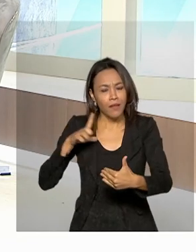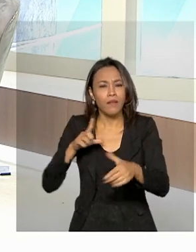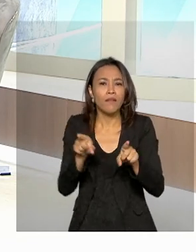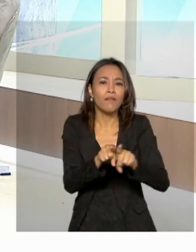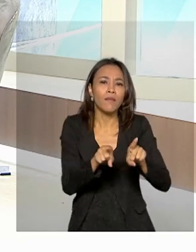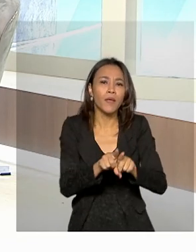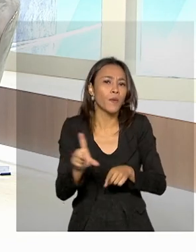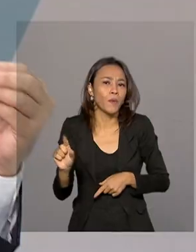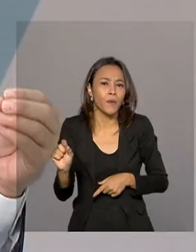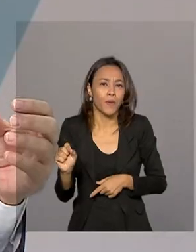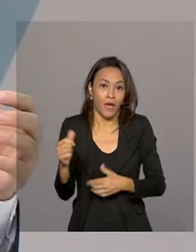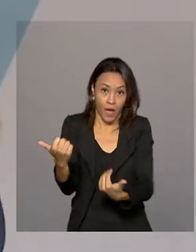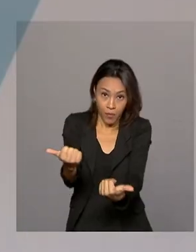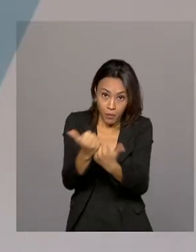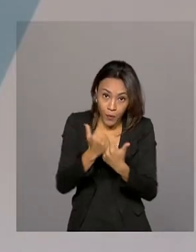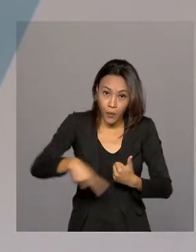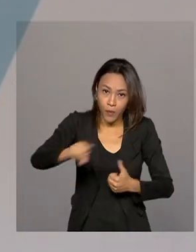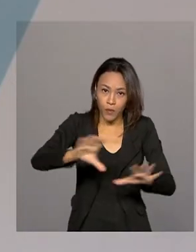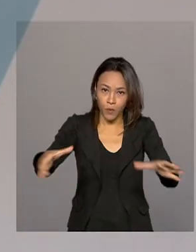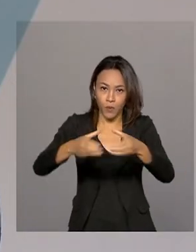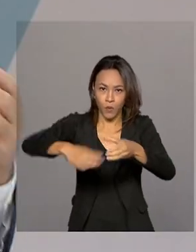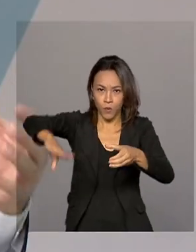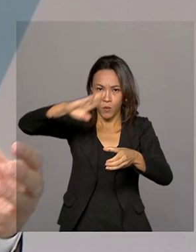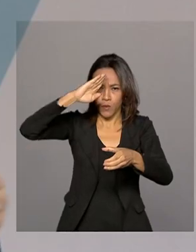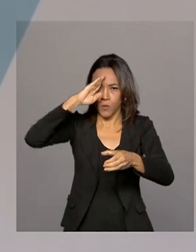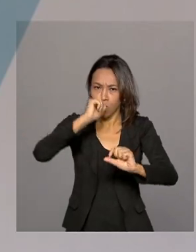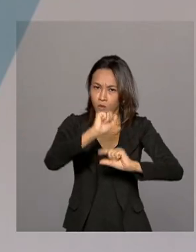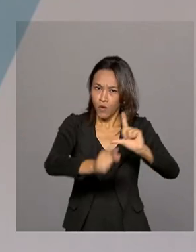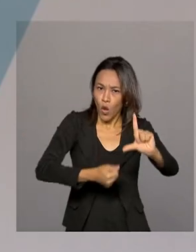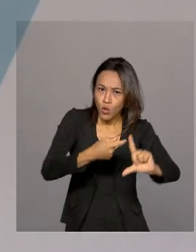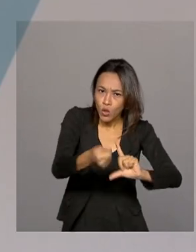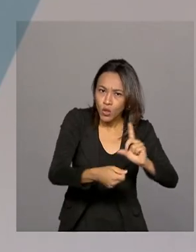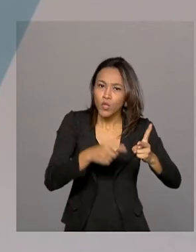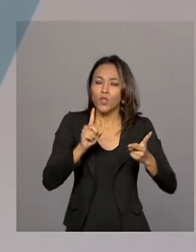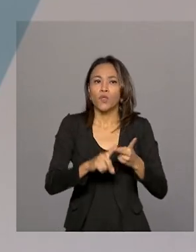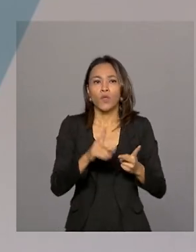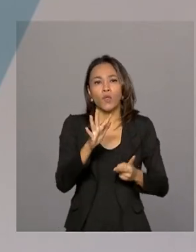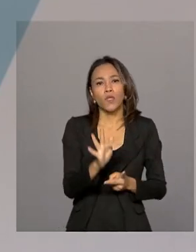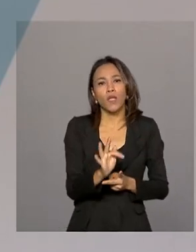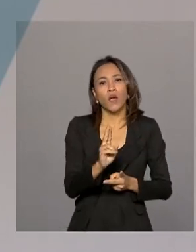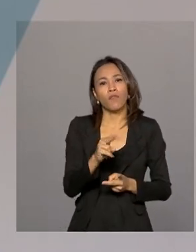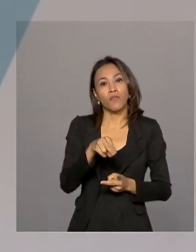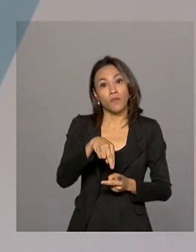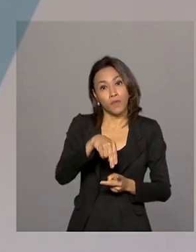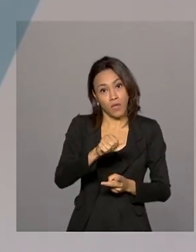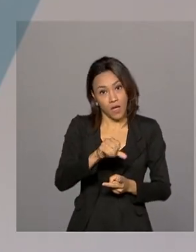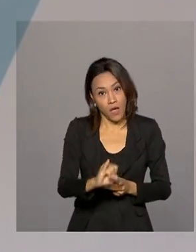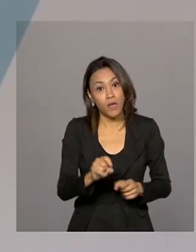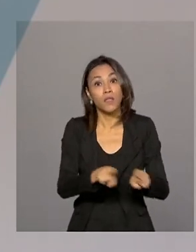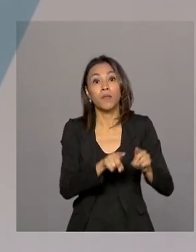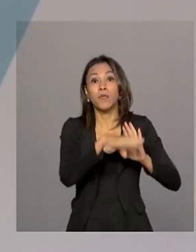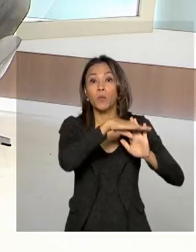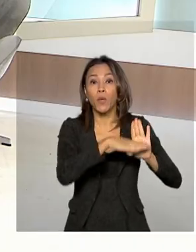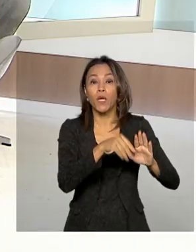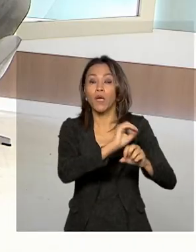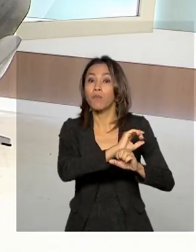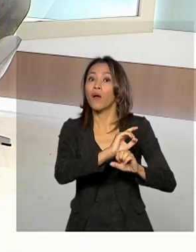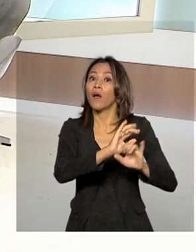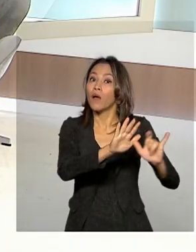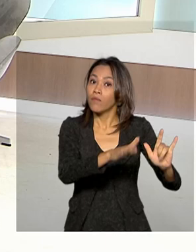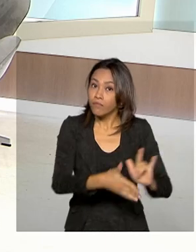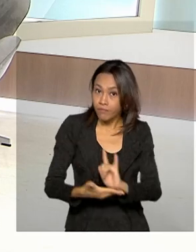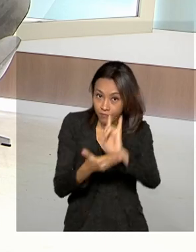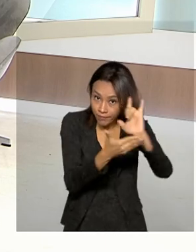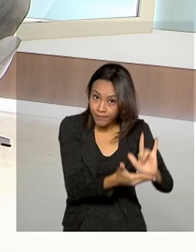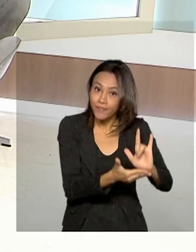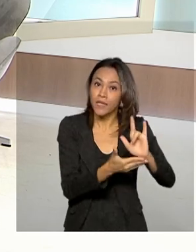também a colaboração das Forças Armadas no apoio logístico, da FUNAI, do programa Pátria Voluntária. O coronavírus despertou